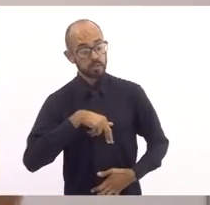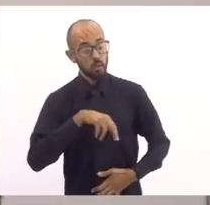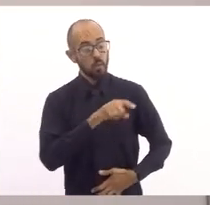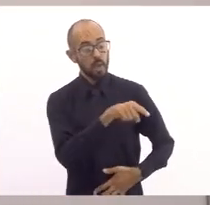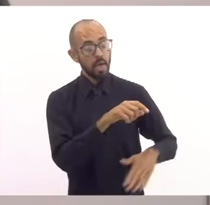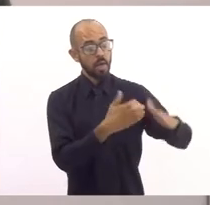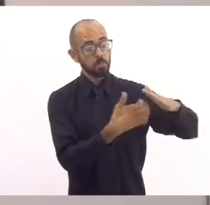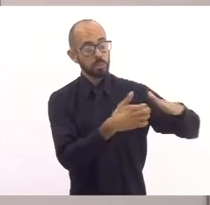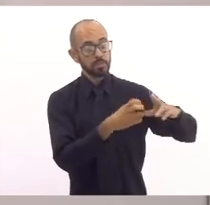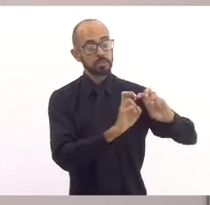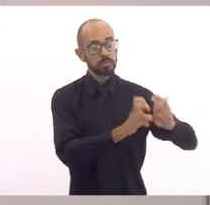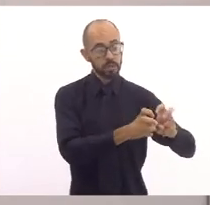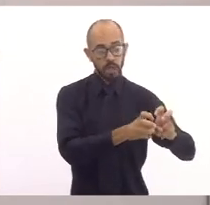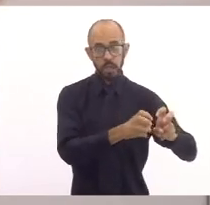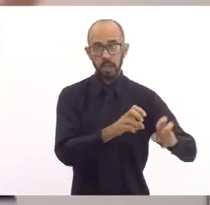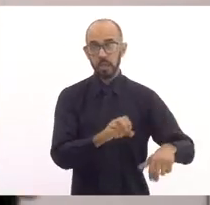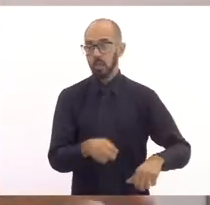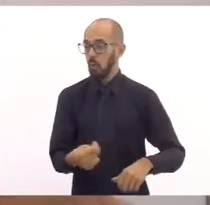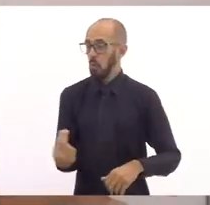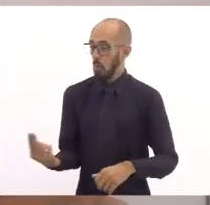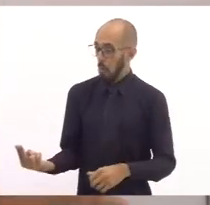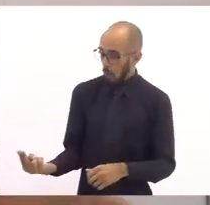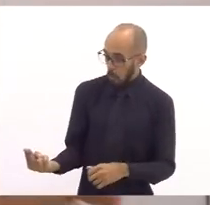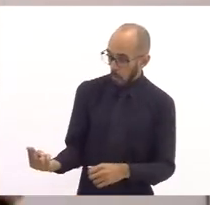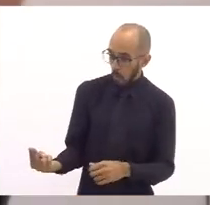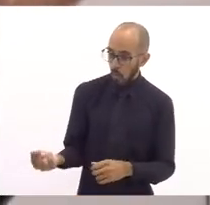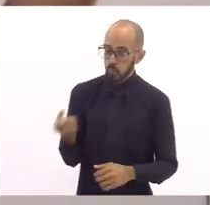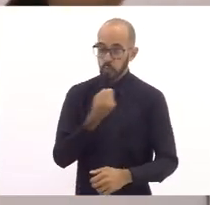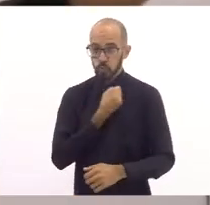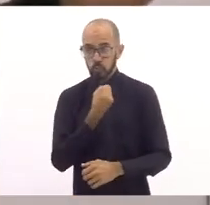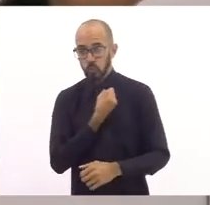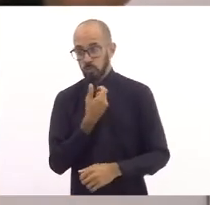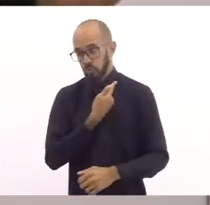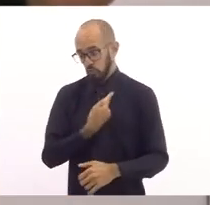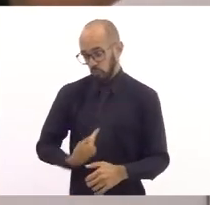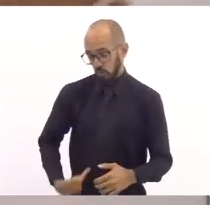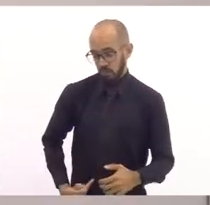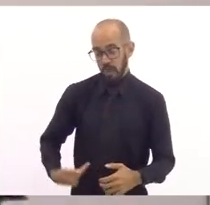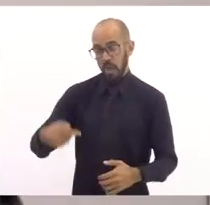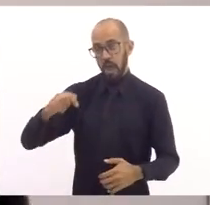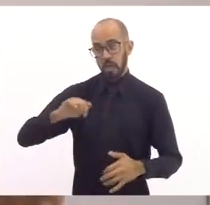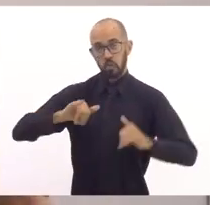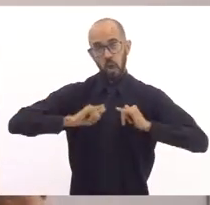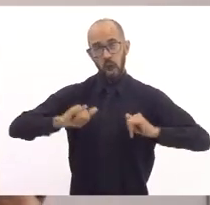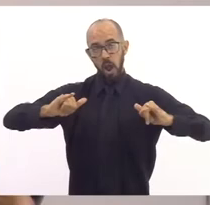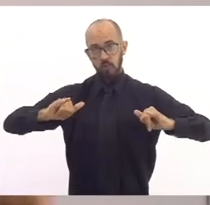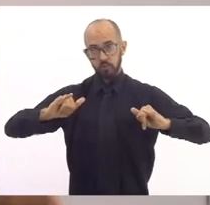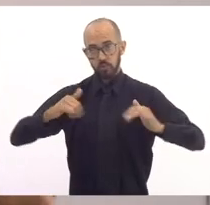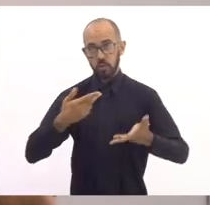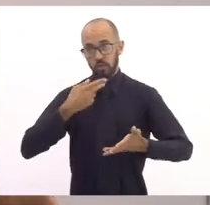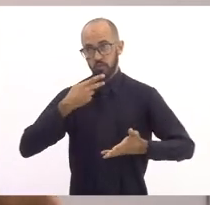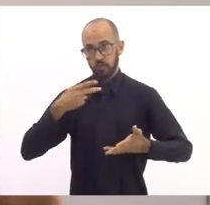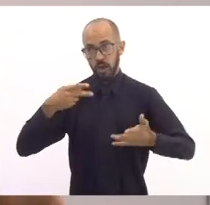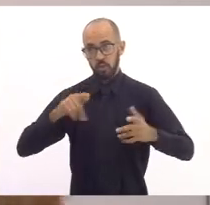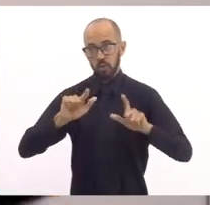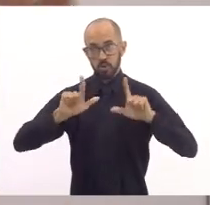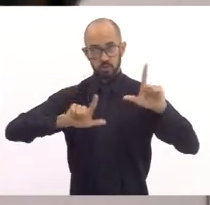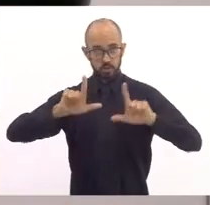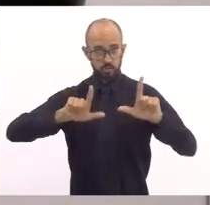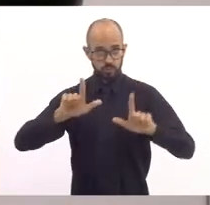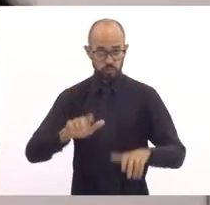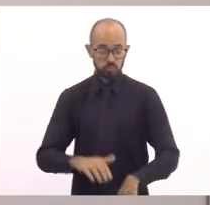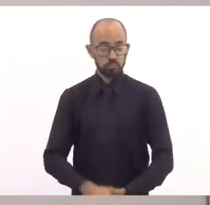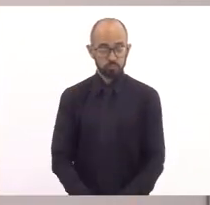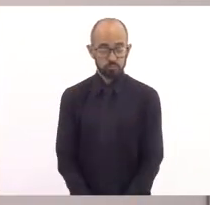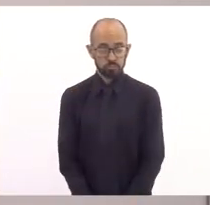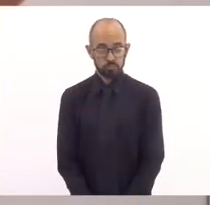Supervia, delegado, ou os números que o governador elencou nos jornais? Né? Nos